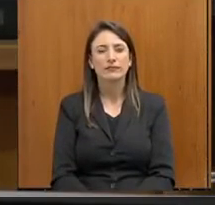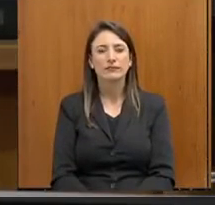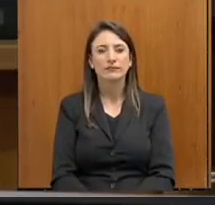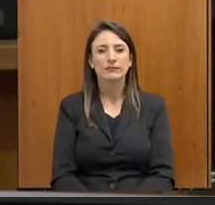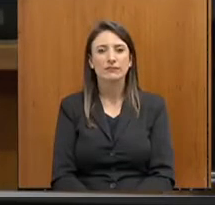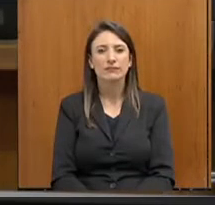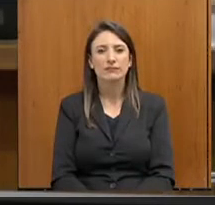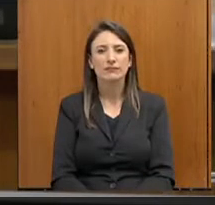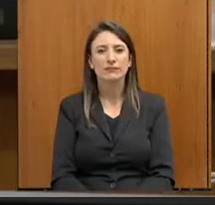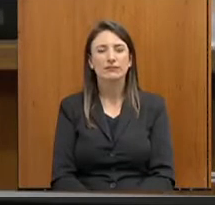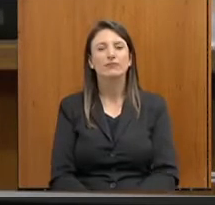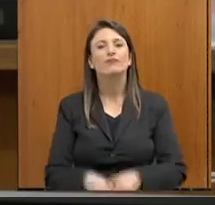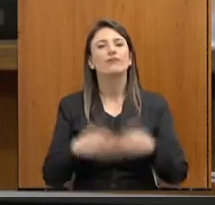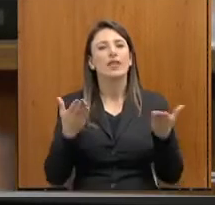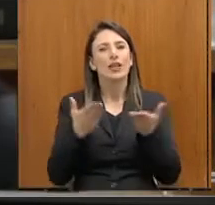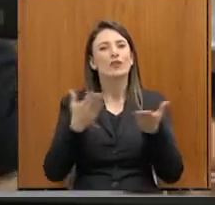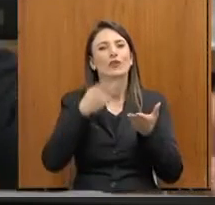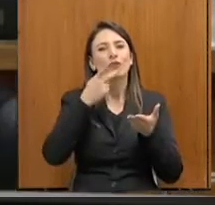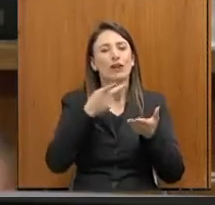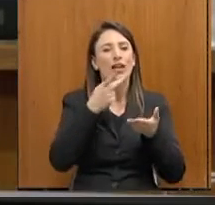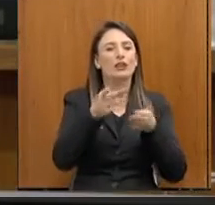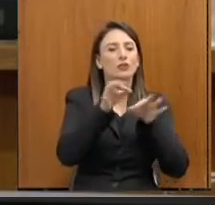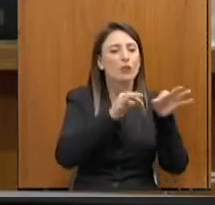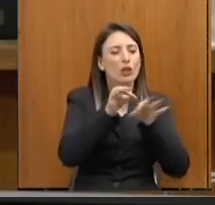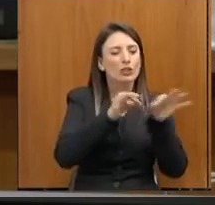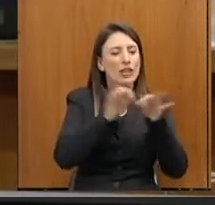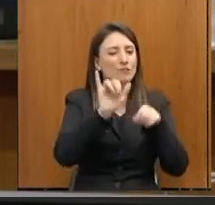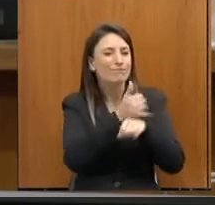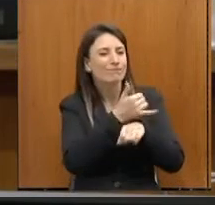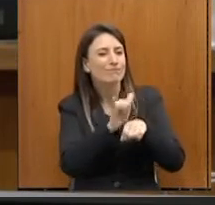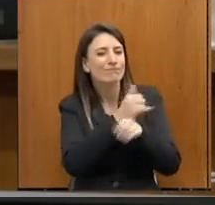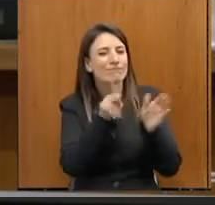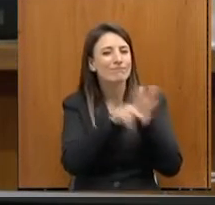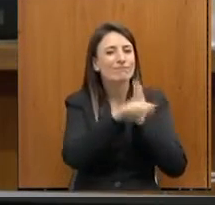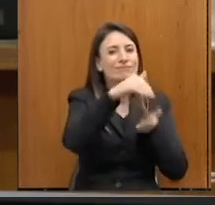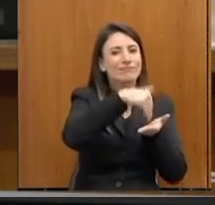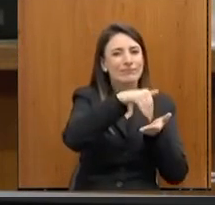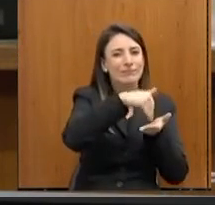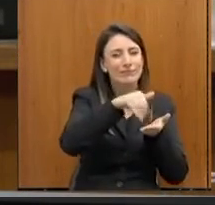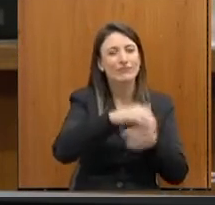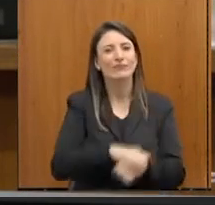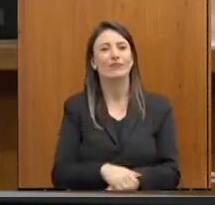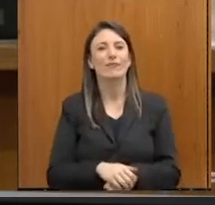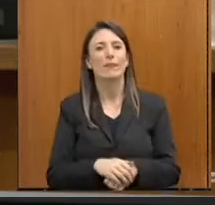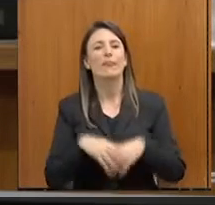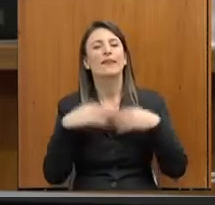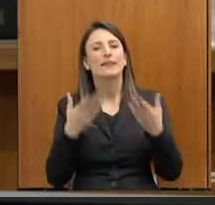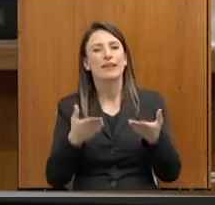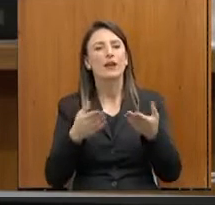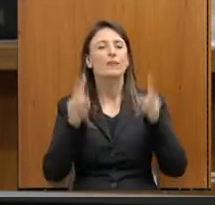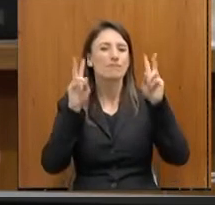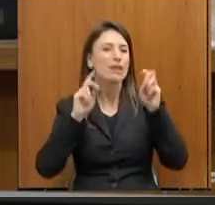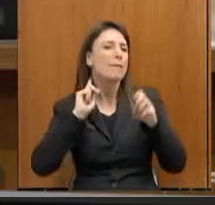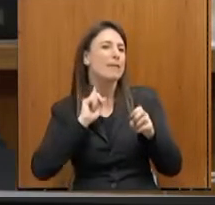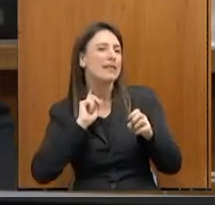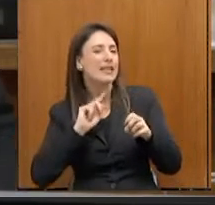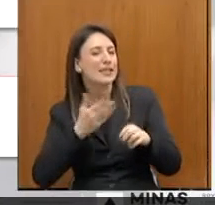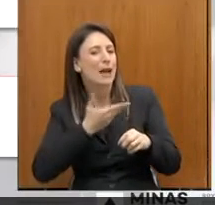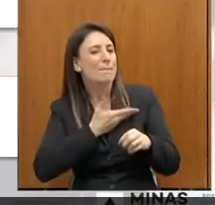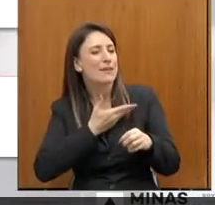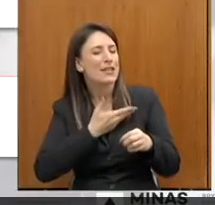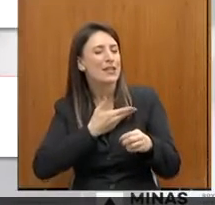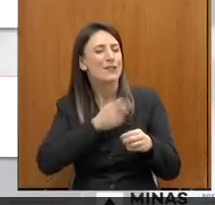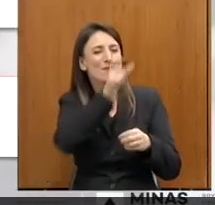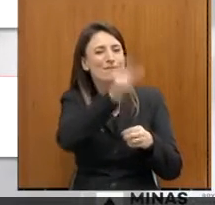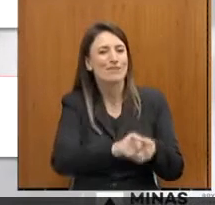eu vou entrar um pouquinho dos projetos estratégicos da secretaria Minas amiga do investidor é com muito orgulho